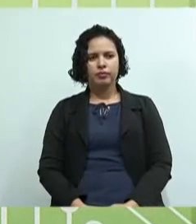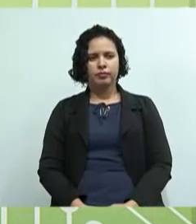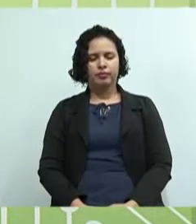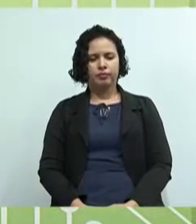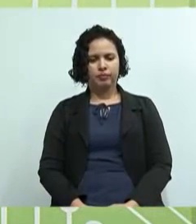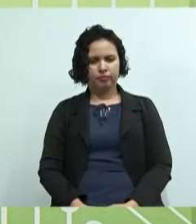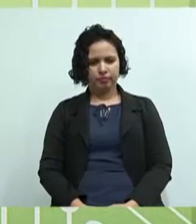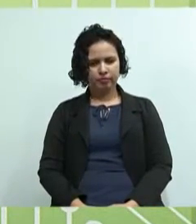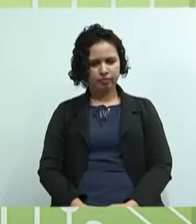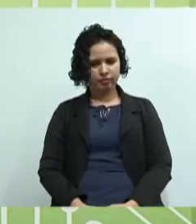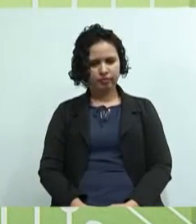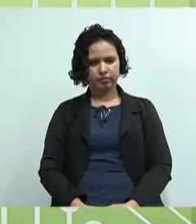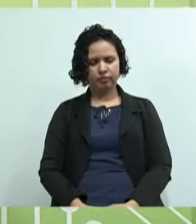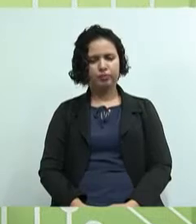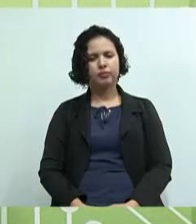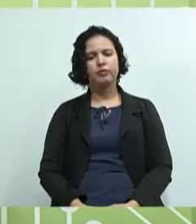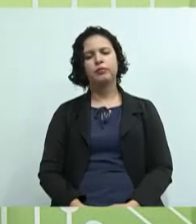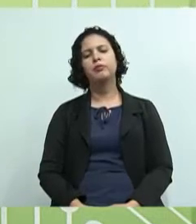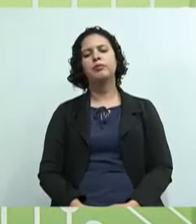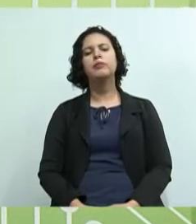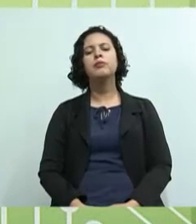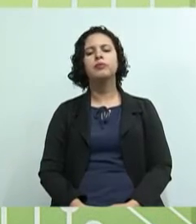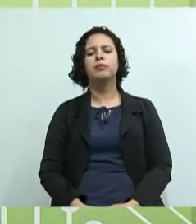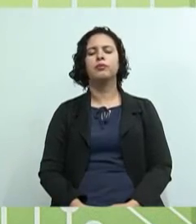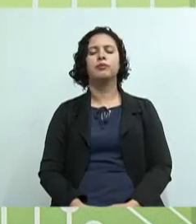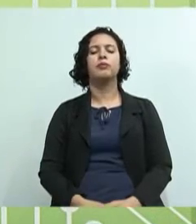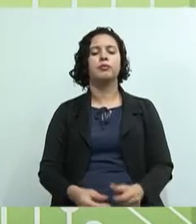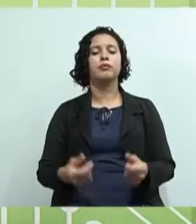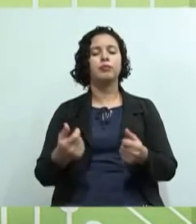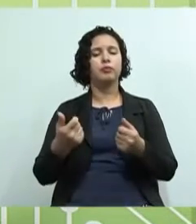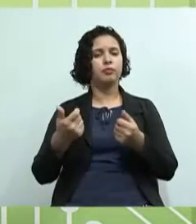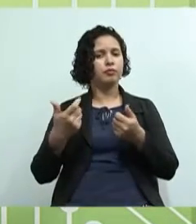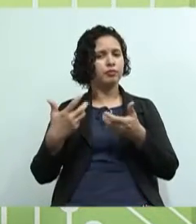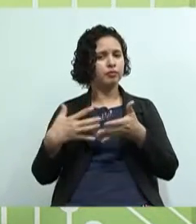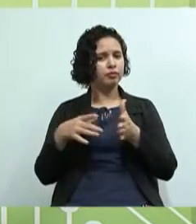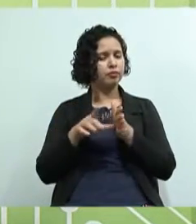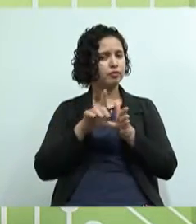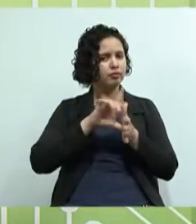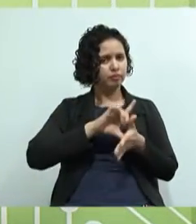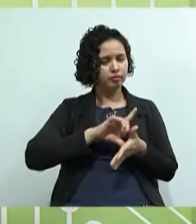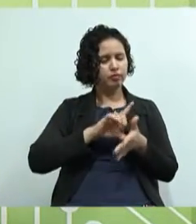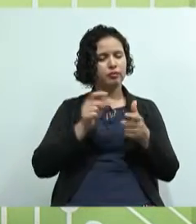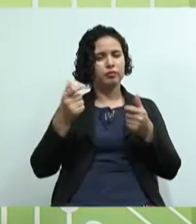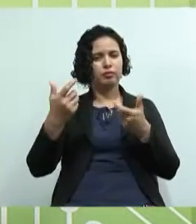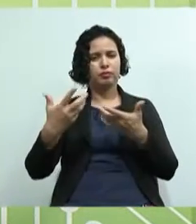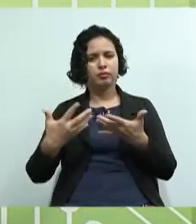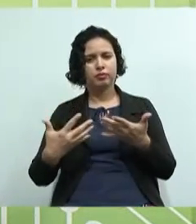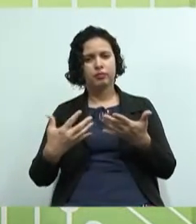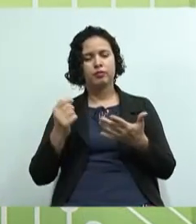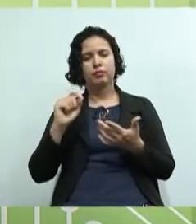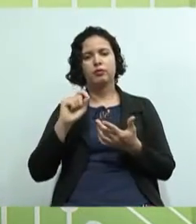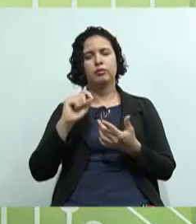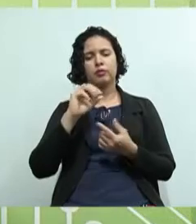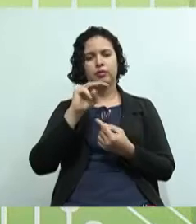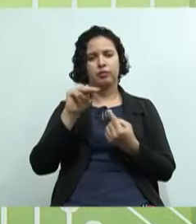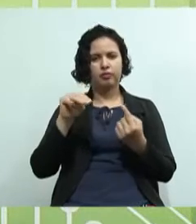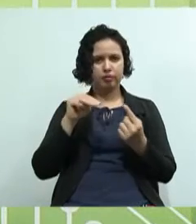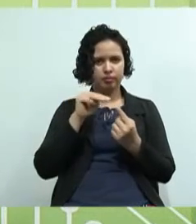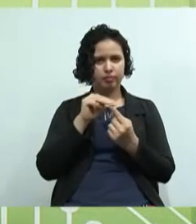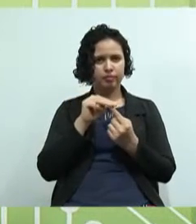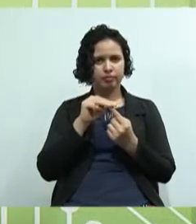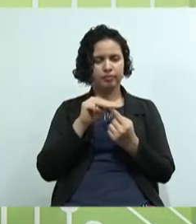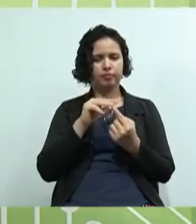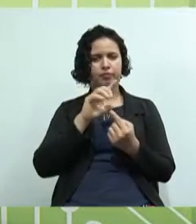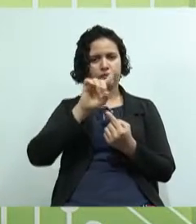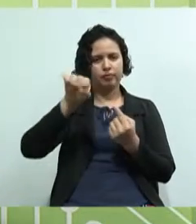controle e avaliação, que é uma das outras formas que você, eu só defino metas, objetivos, coloco o meu